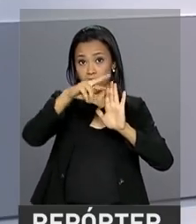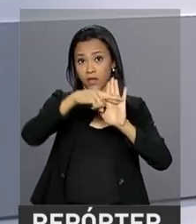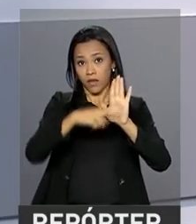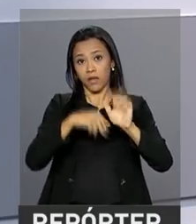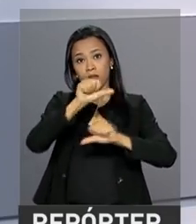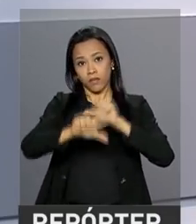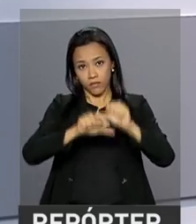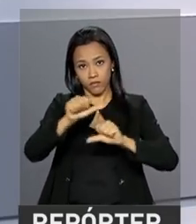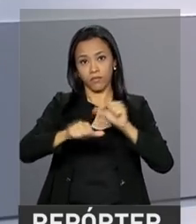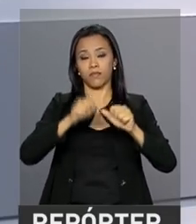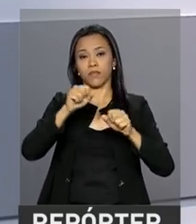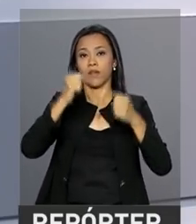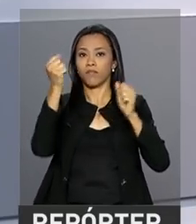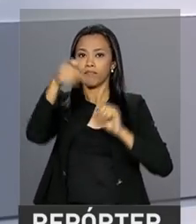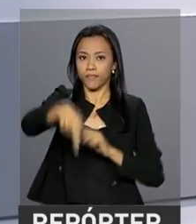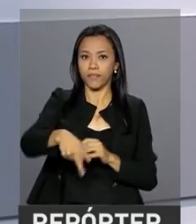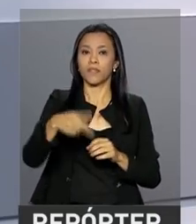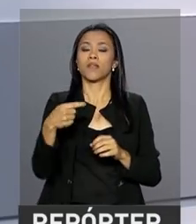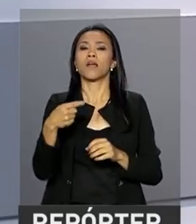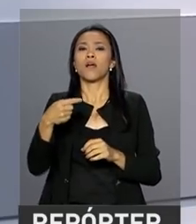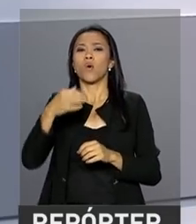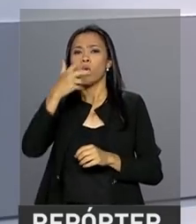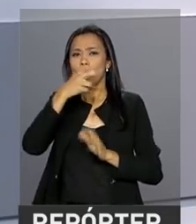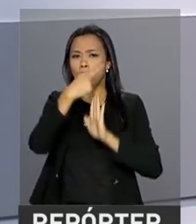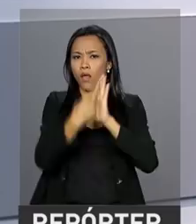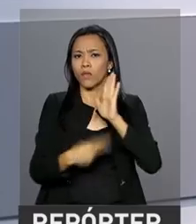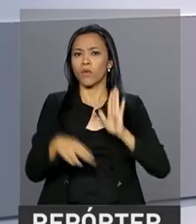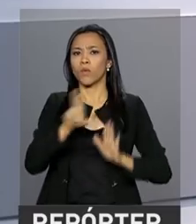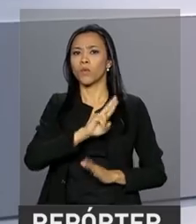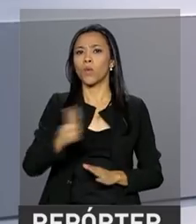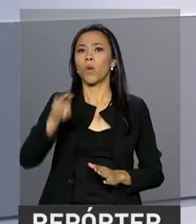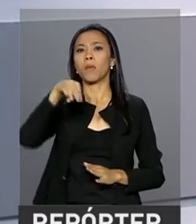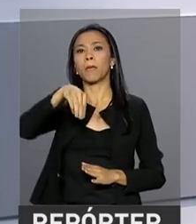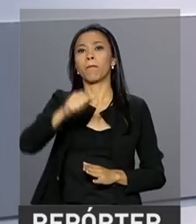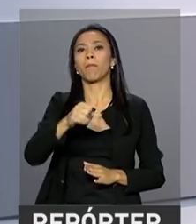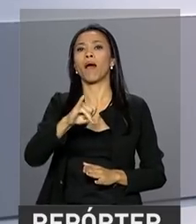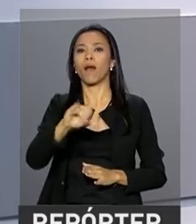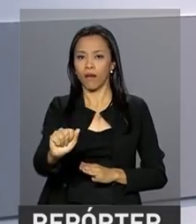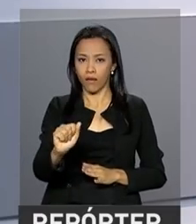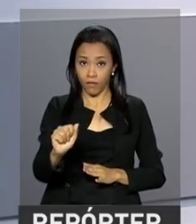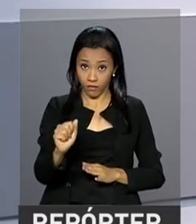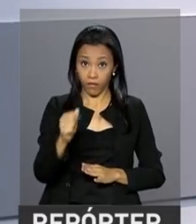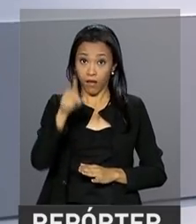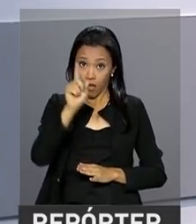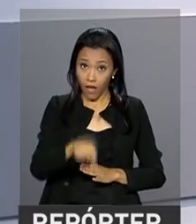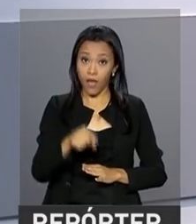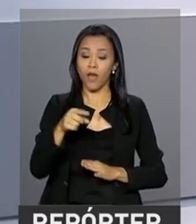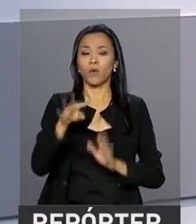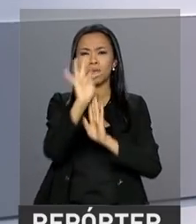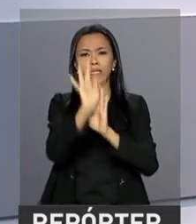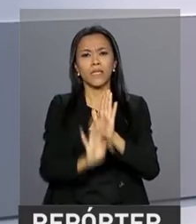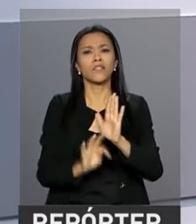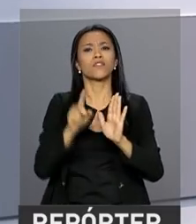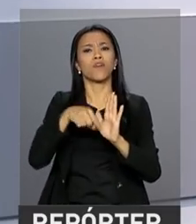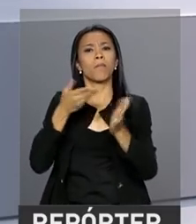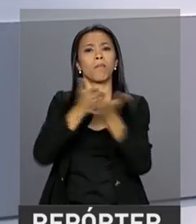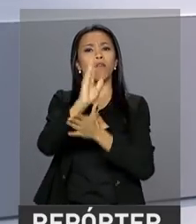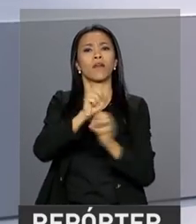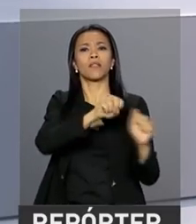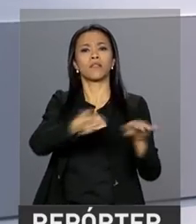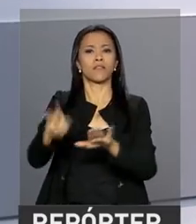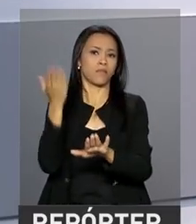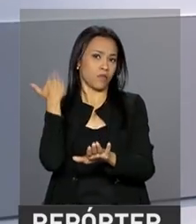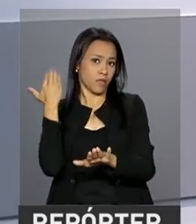ao texto base do relator, deputado Arthur Oliveira Maia. Texto base esse que foi aprovado na semana